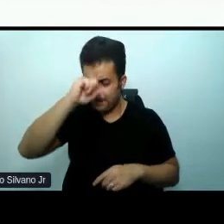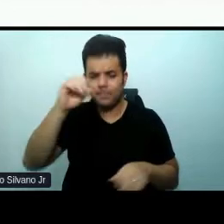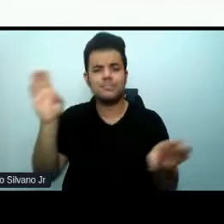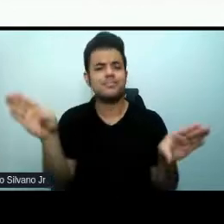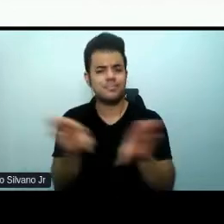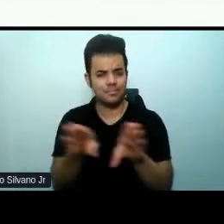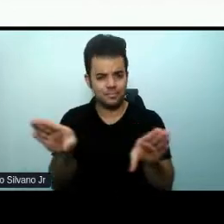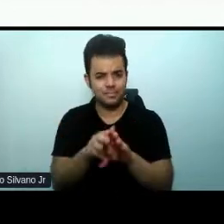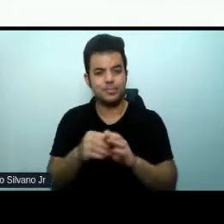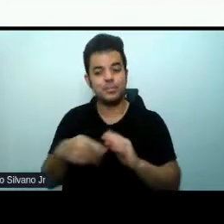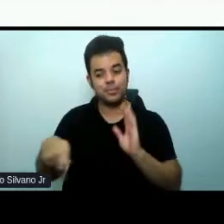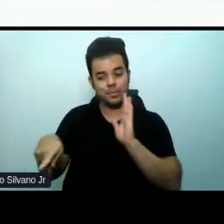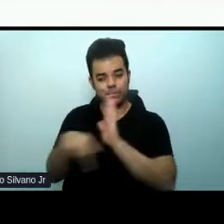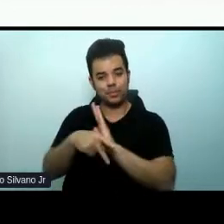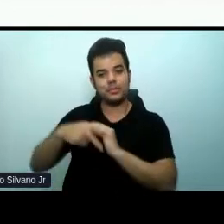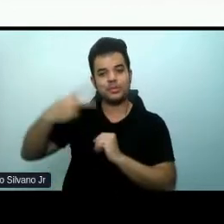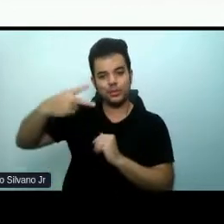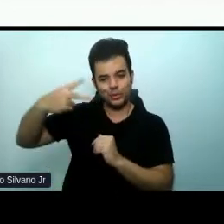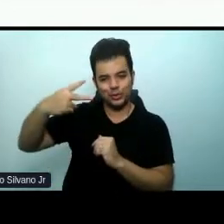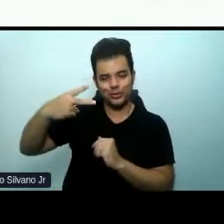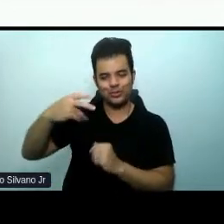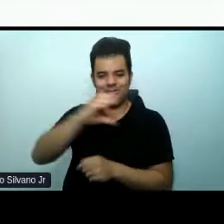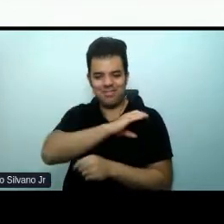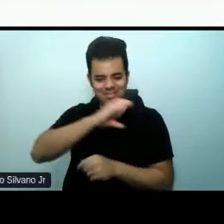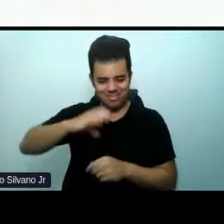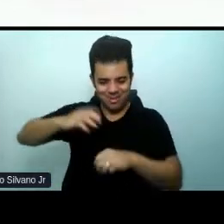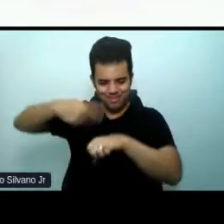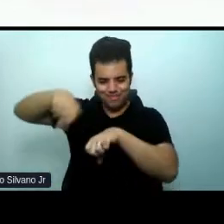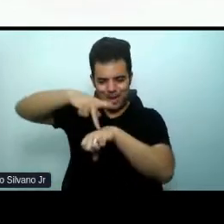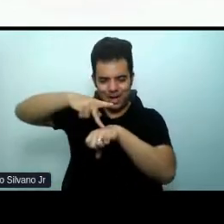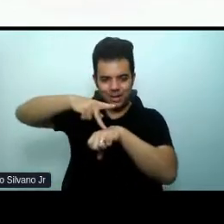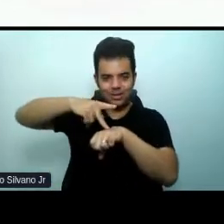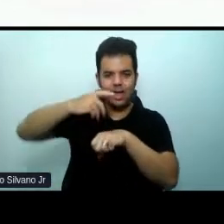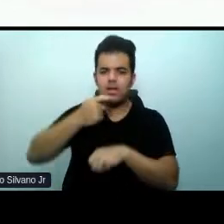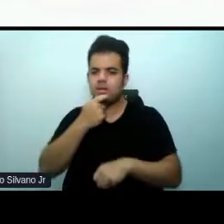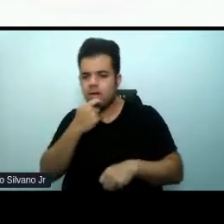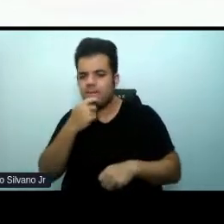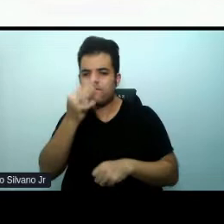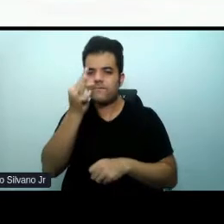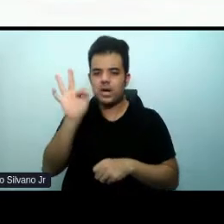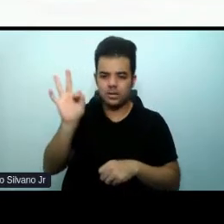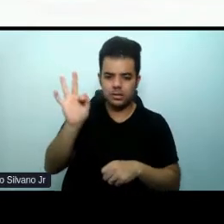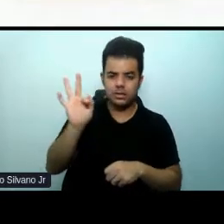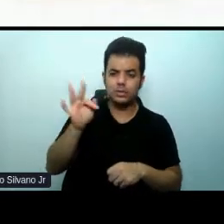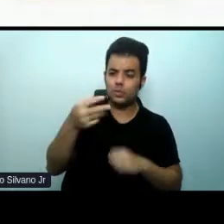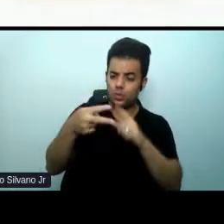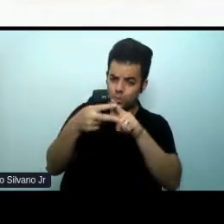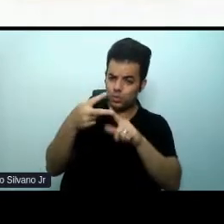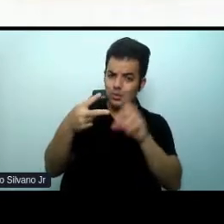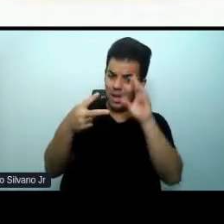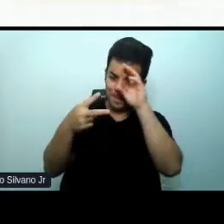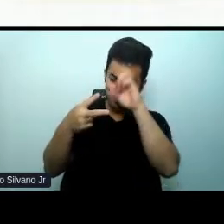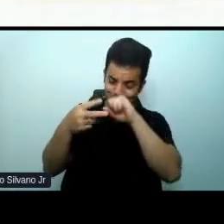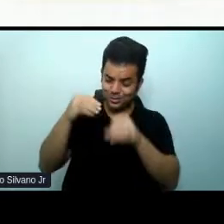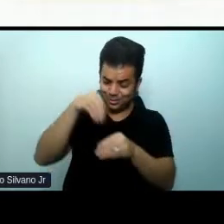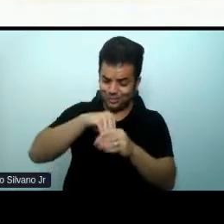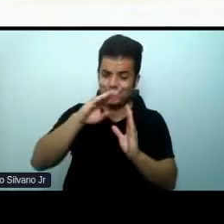o Canadá, por exemplo, que tem 2 línguas oficiais, francês e inglês, eles aprendem as 2 na